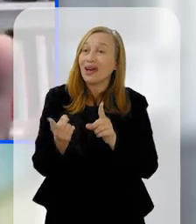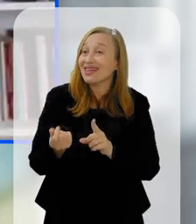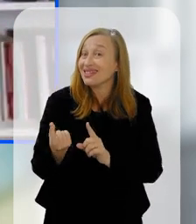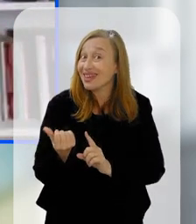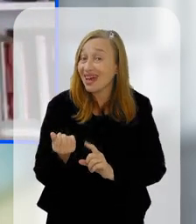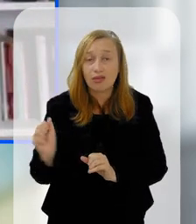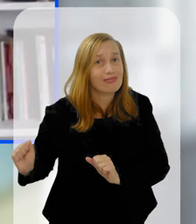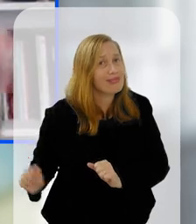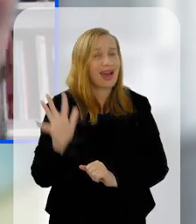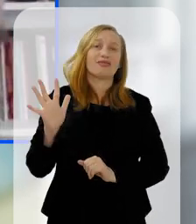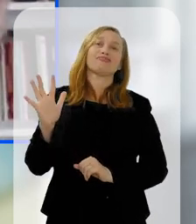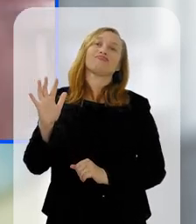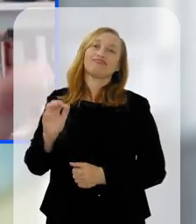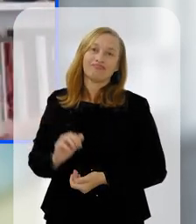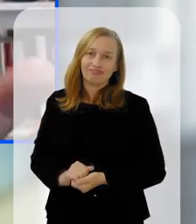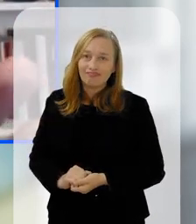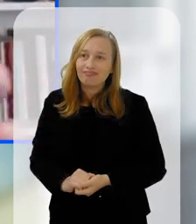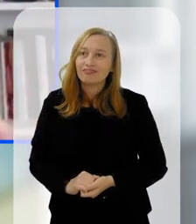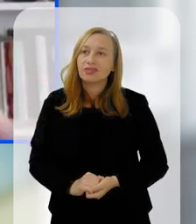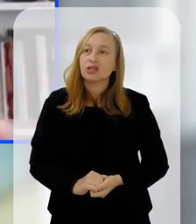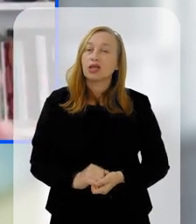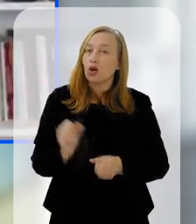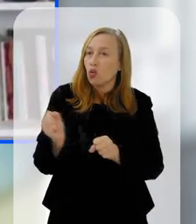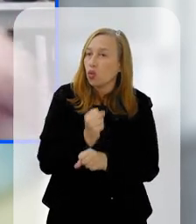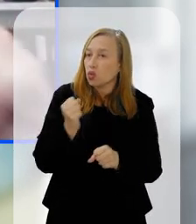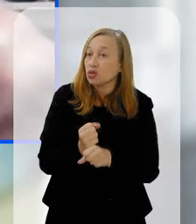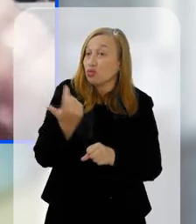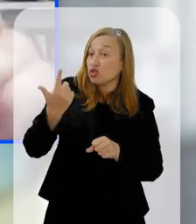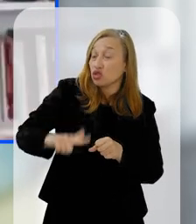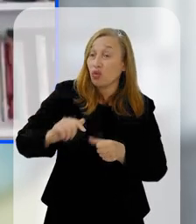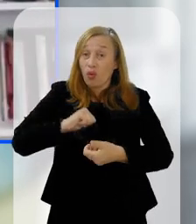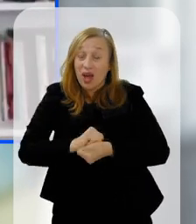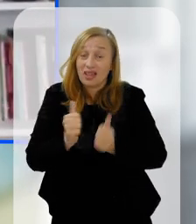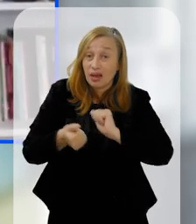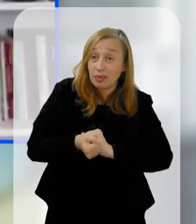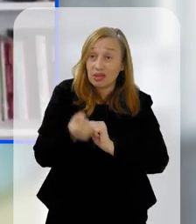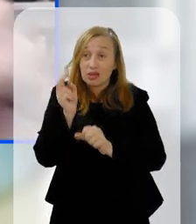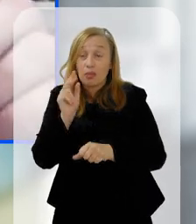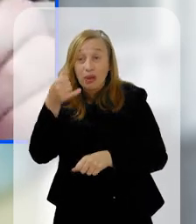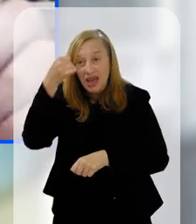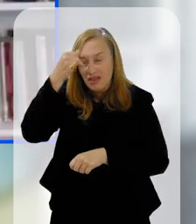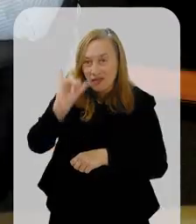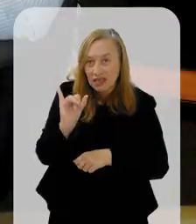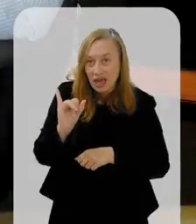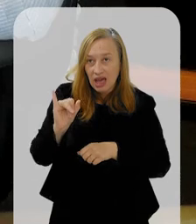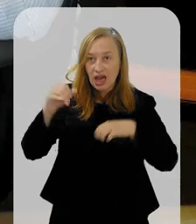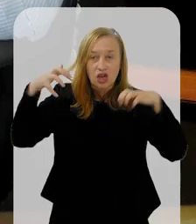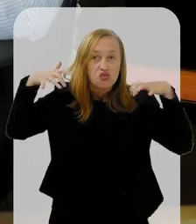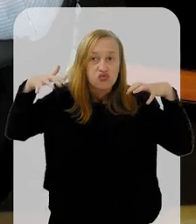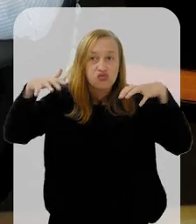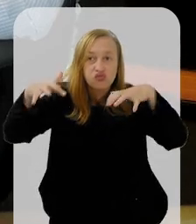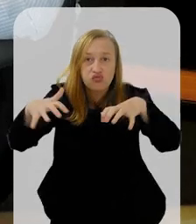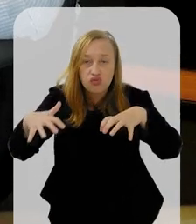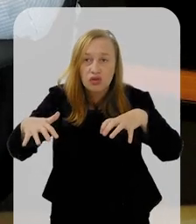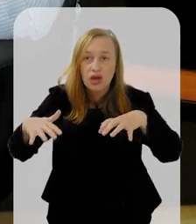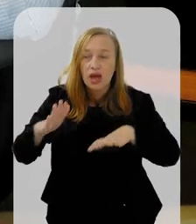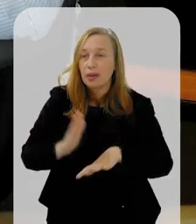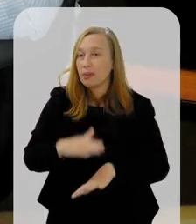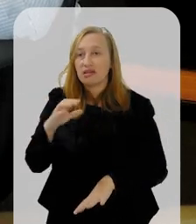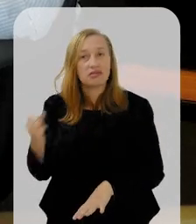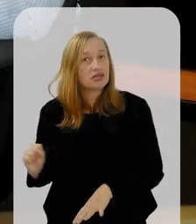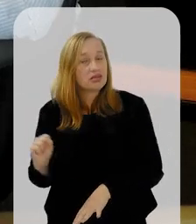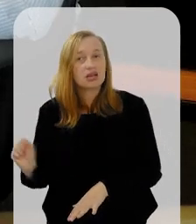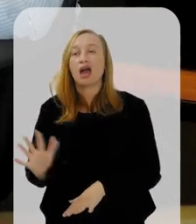só que Boa. isso vai nos custar muito dinheiro, né? Uma reconstrução com adaptação e prevenção às mudanças climáticas é muito mais cara